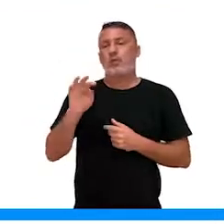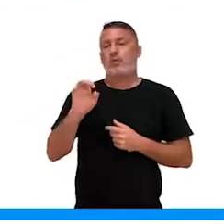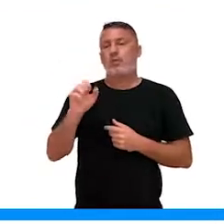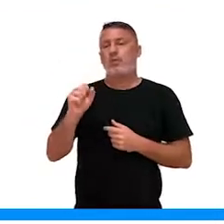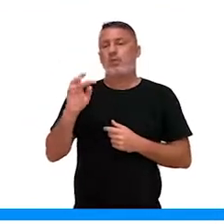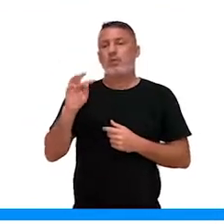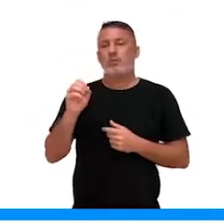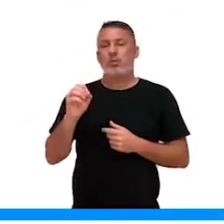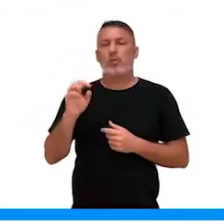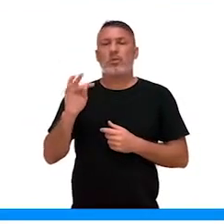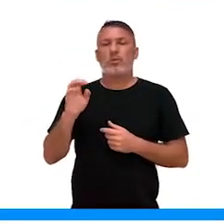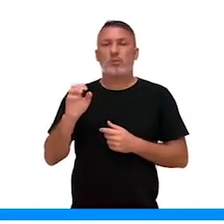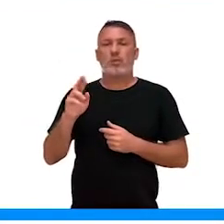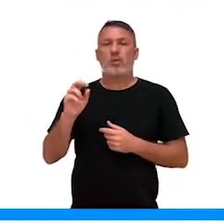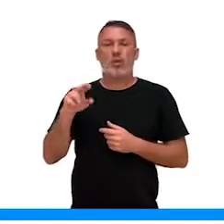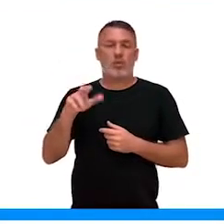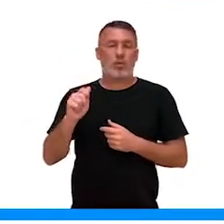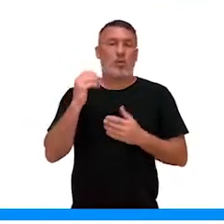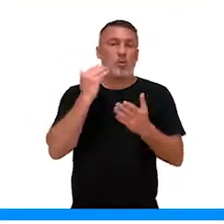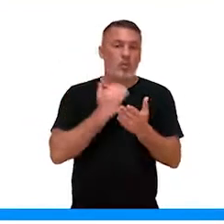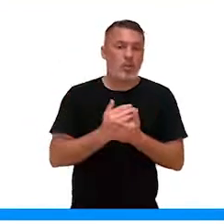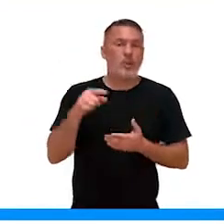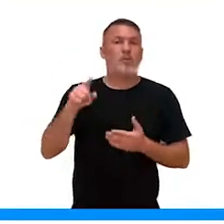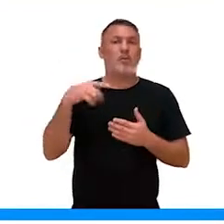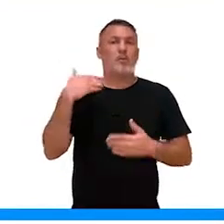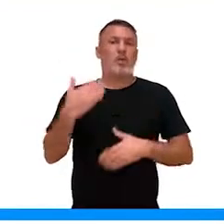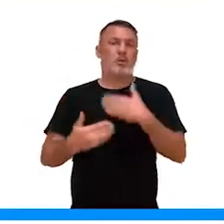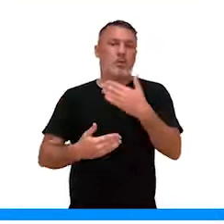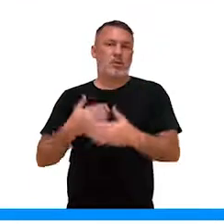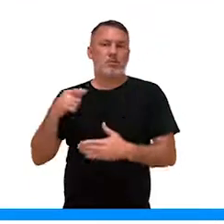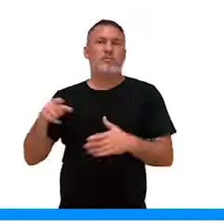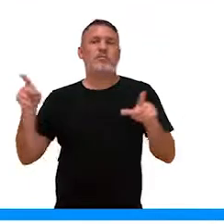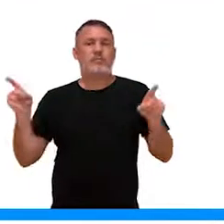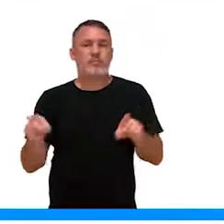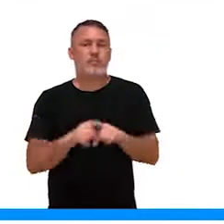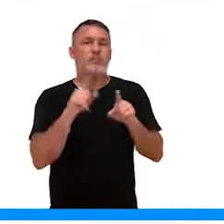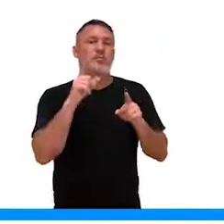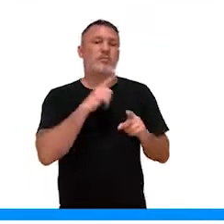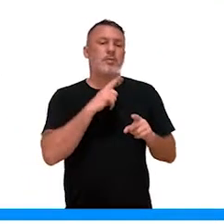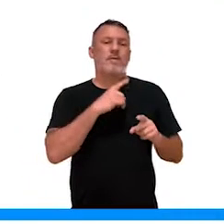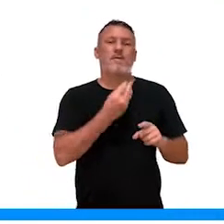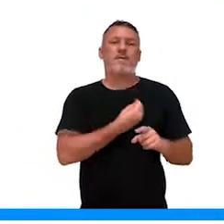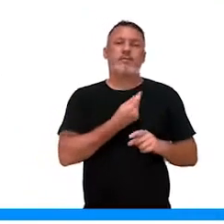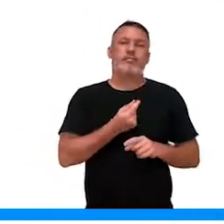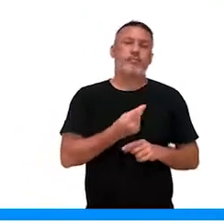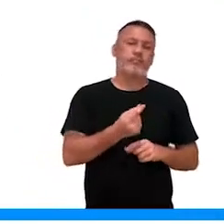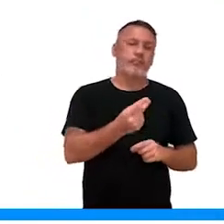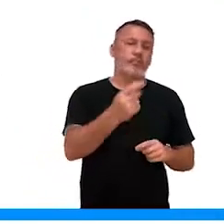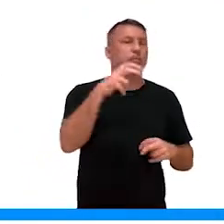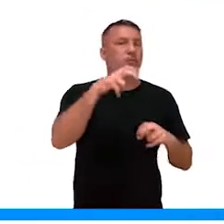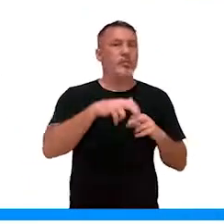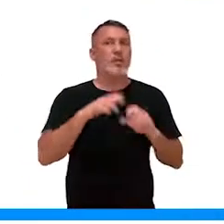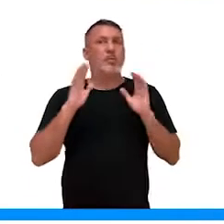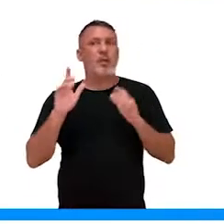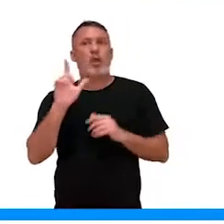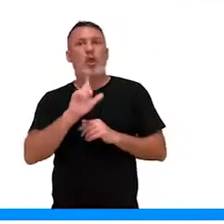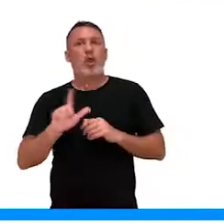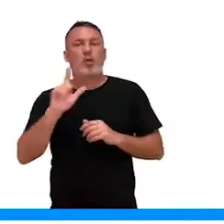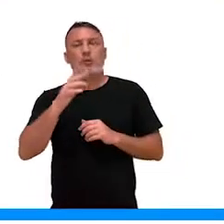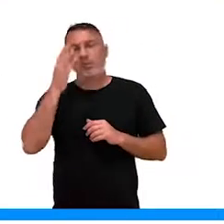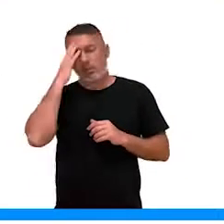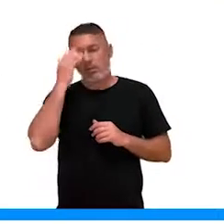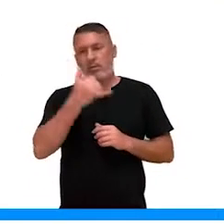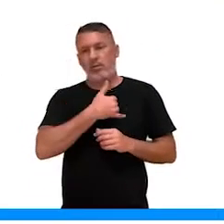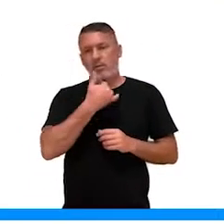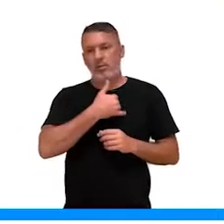é a testosterona. Então, através da testosterona, se inicia esse processo e perdura por toda a vida.